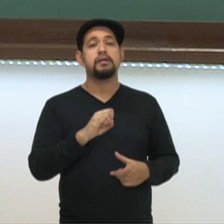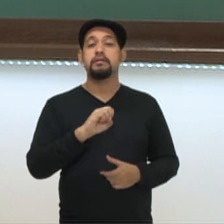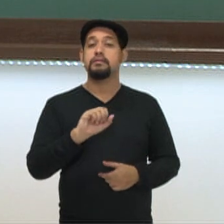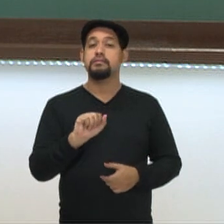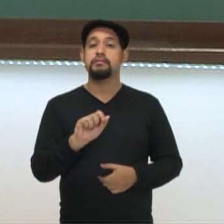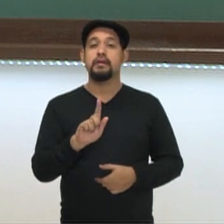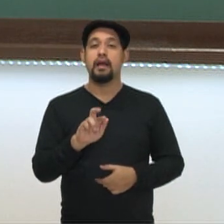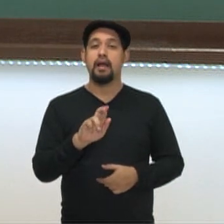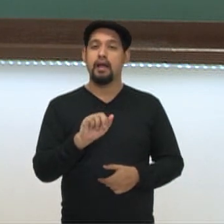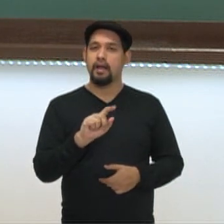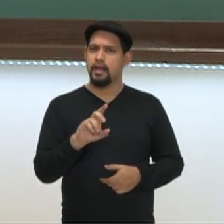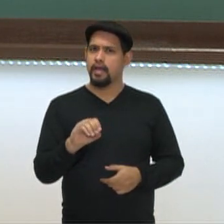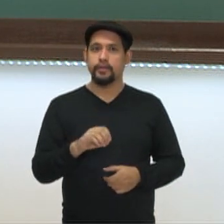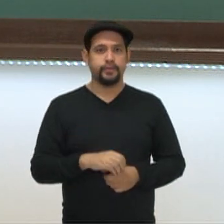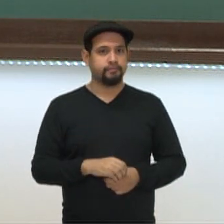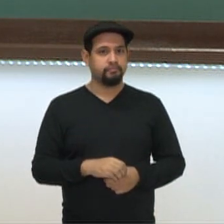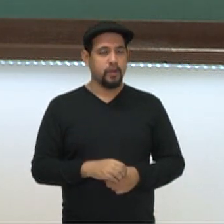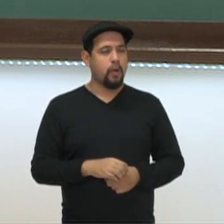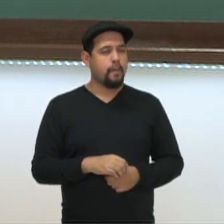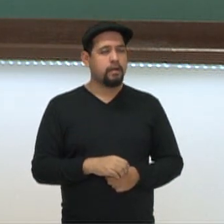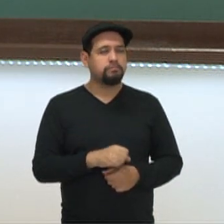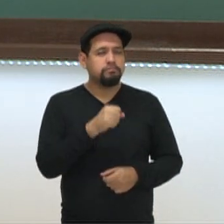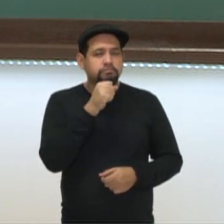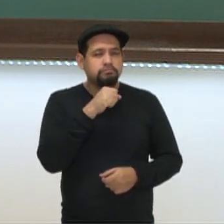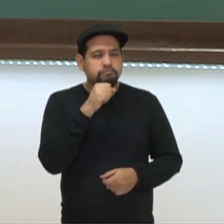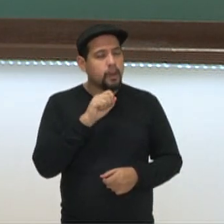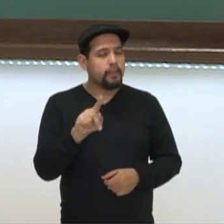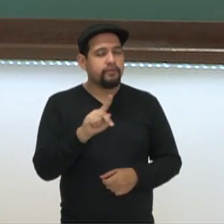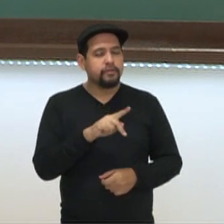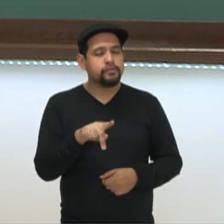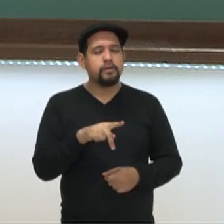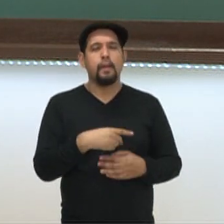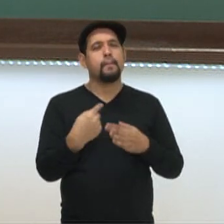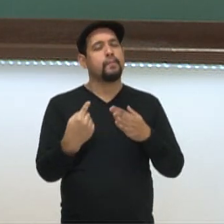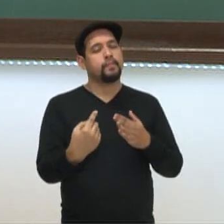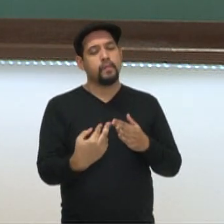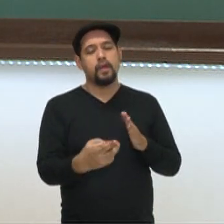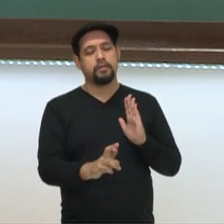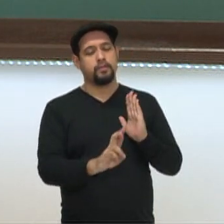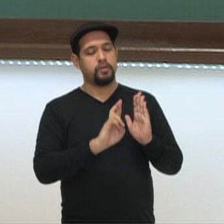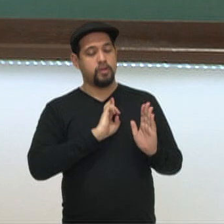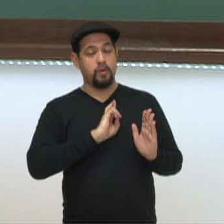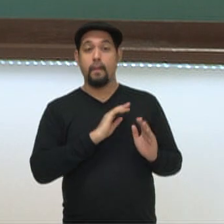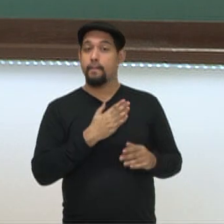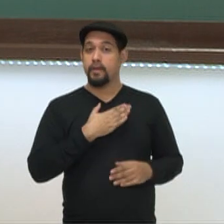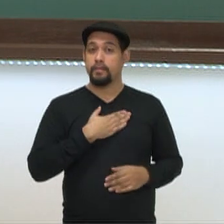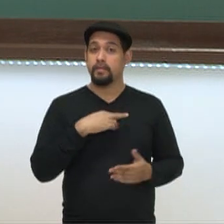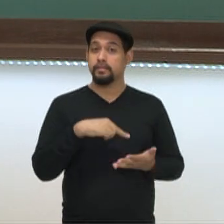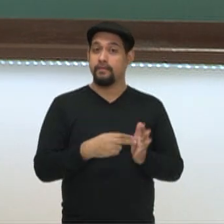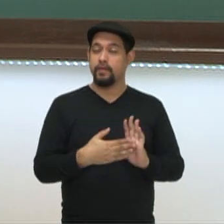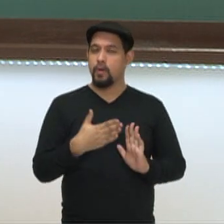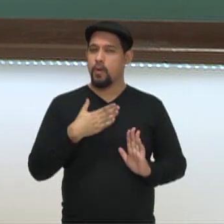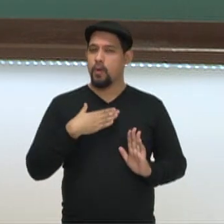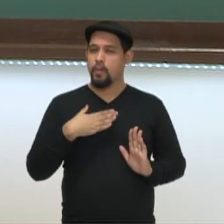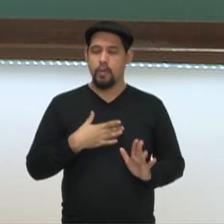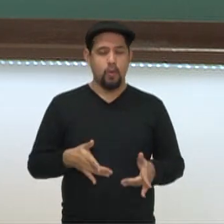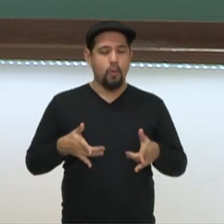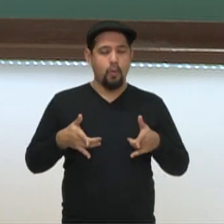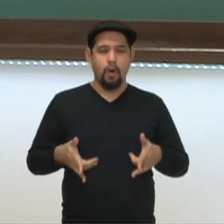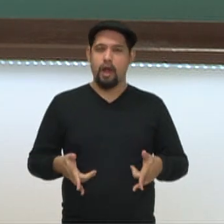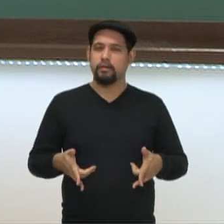senhora, uma professora que já estava quase se aposentando, ela disse, o lugar sagrado para mim é o meu quarto, a minha